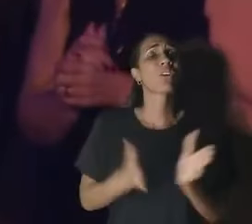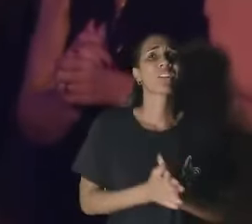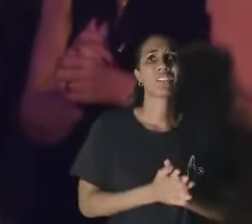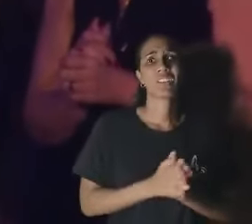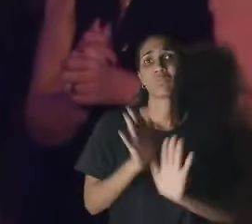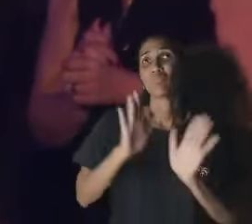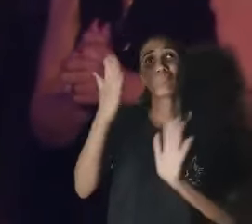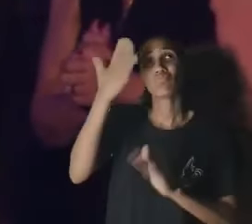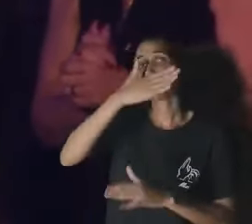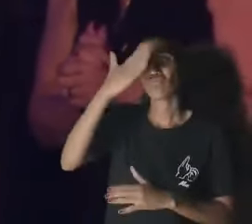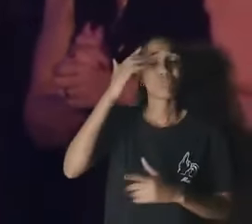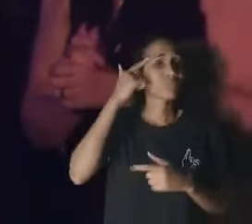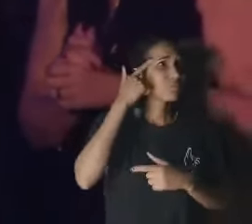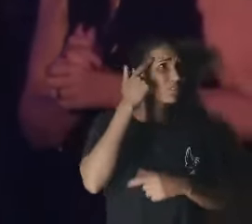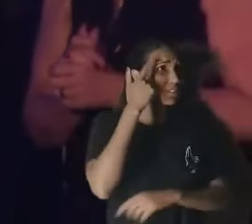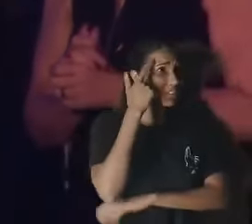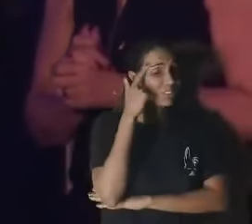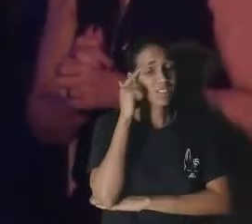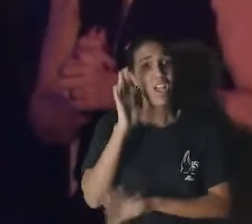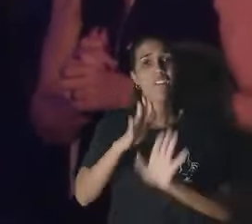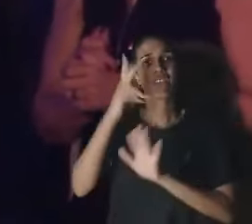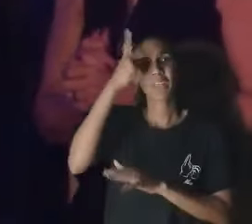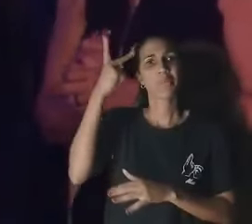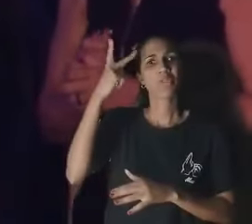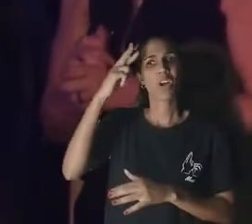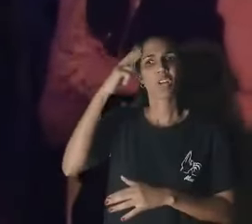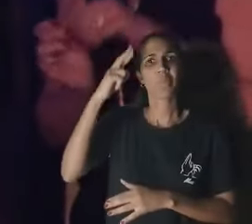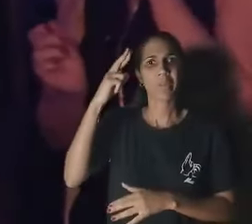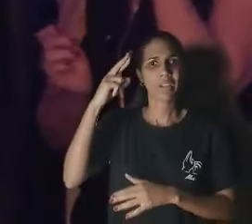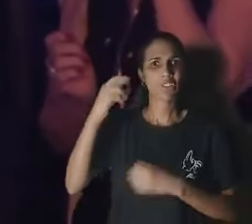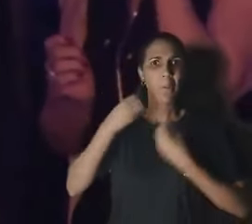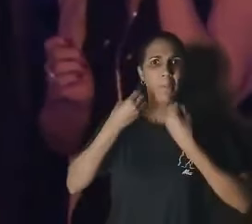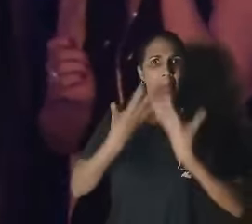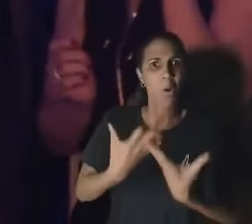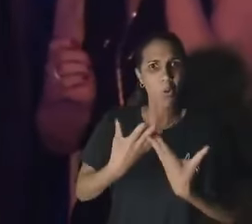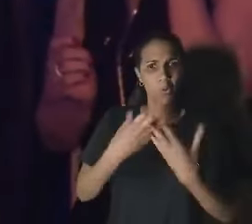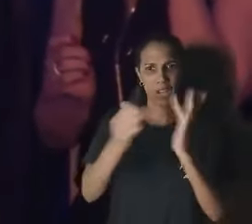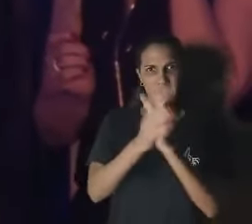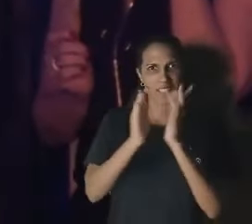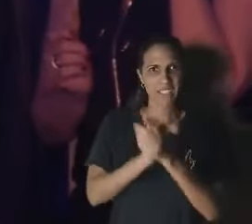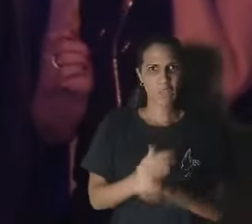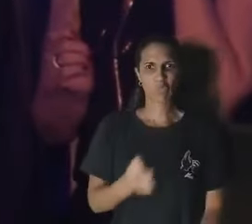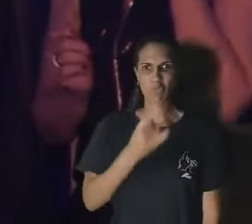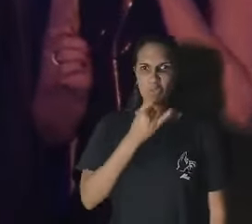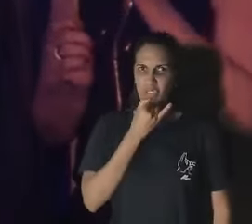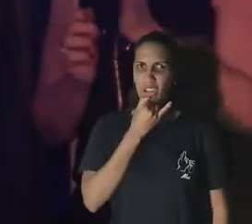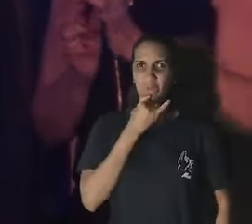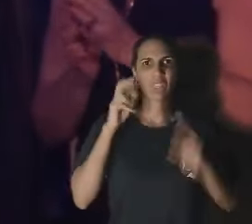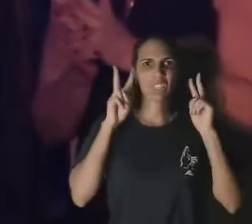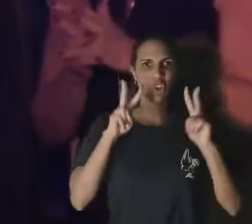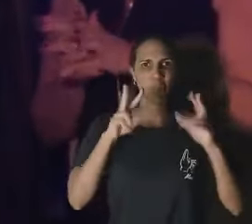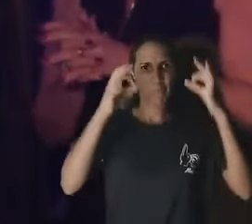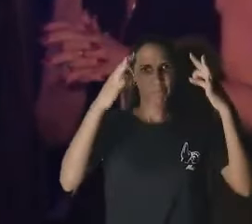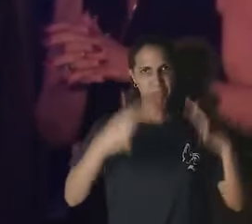Muitos esperam de mim que eu seja um bom líder, um bom esposo, um exemplo na casa de Deus.